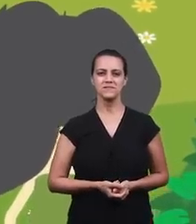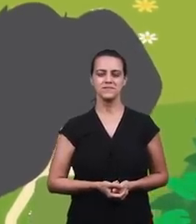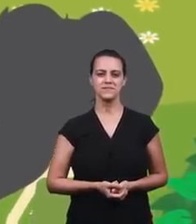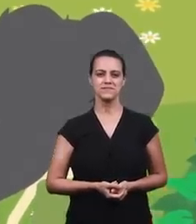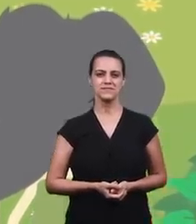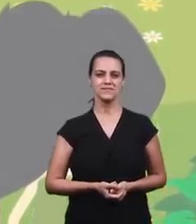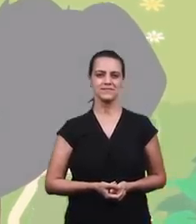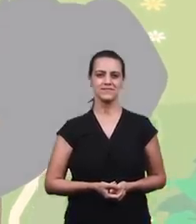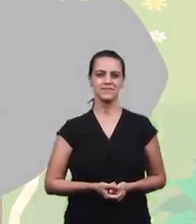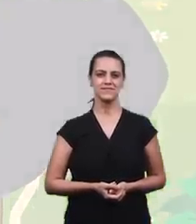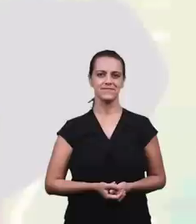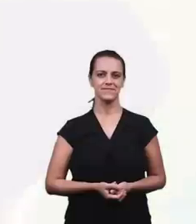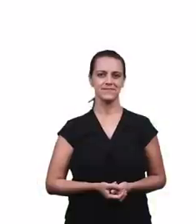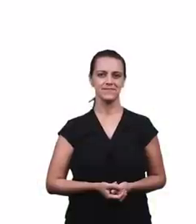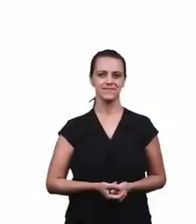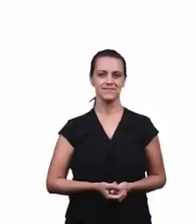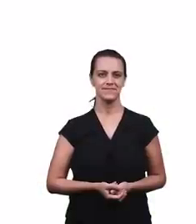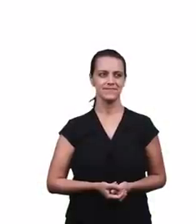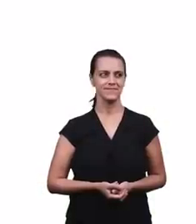Música